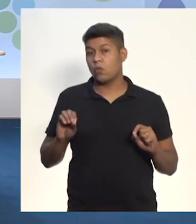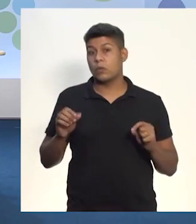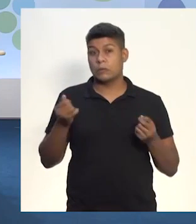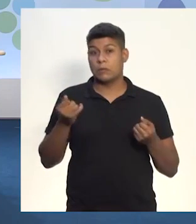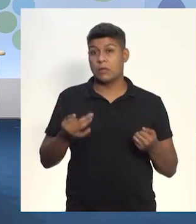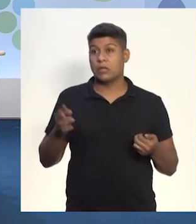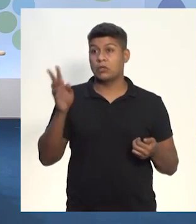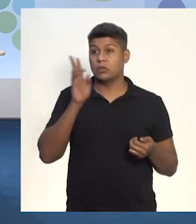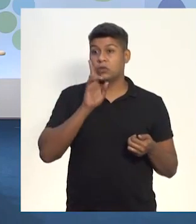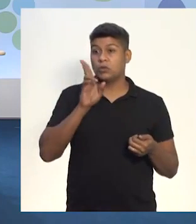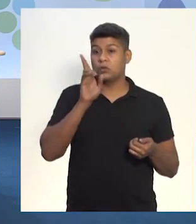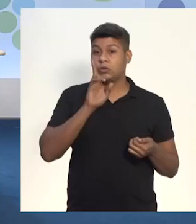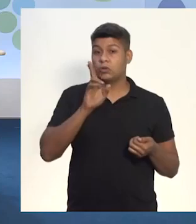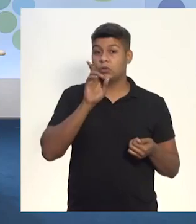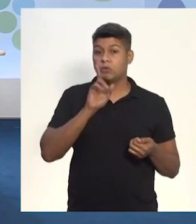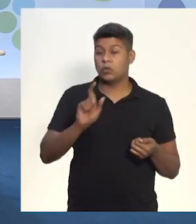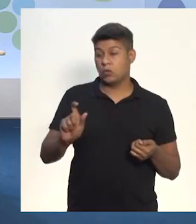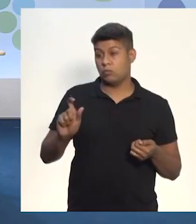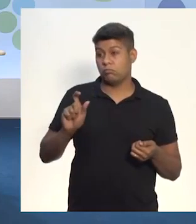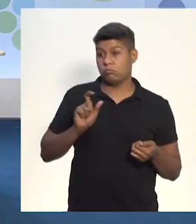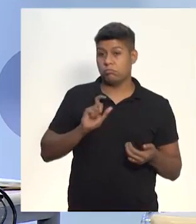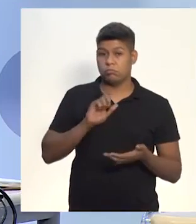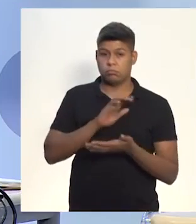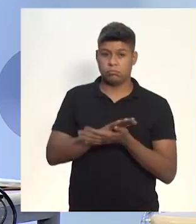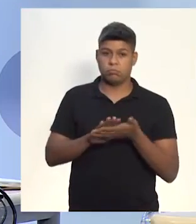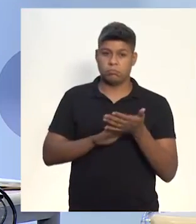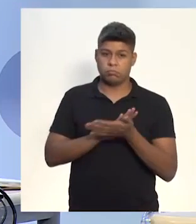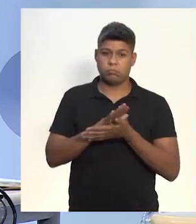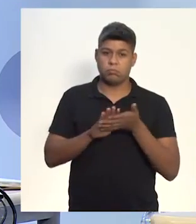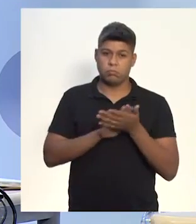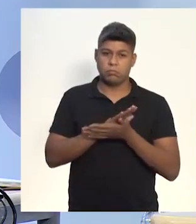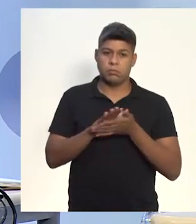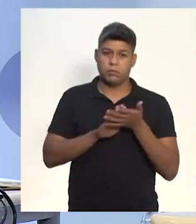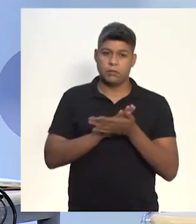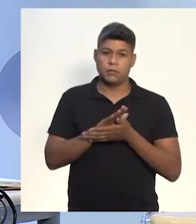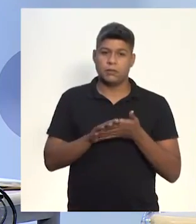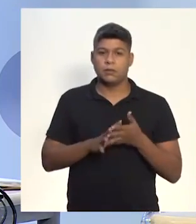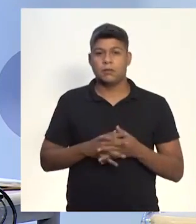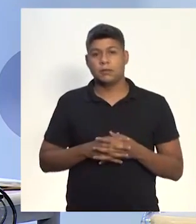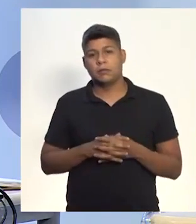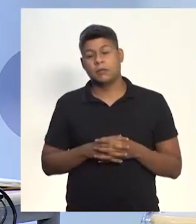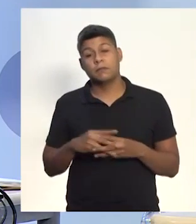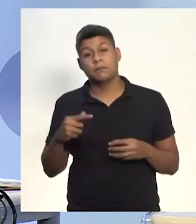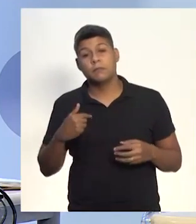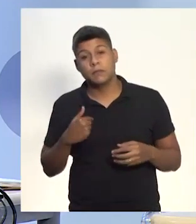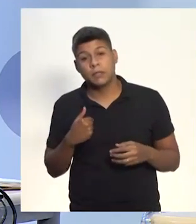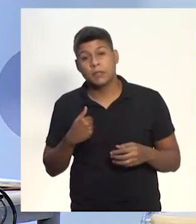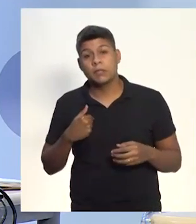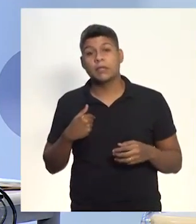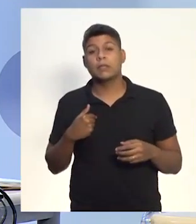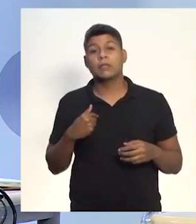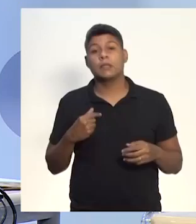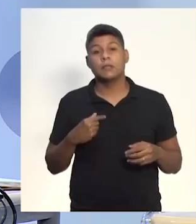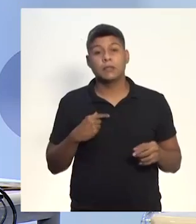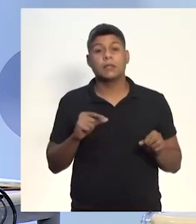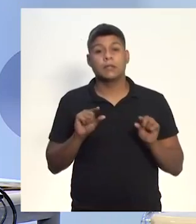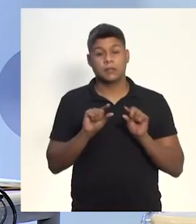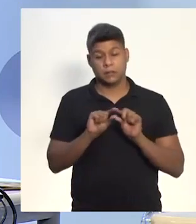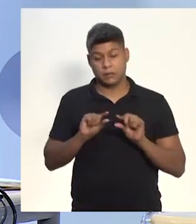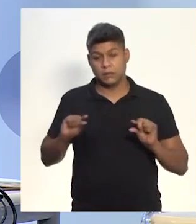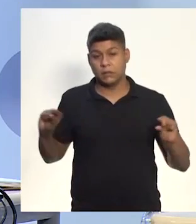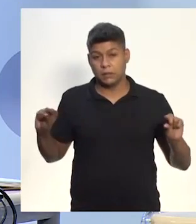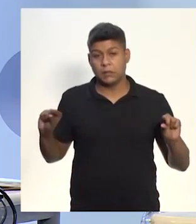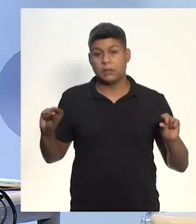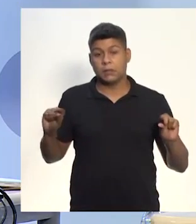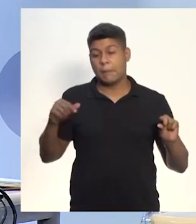só sob as minhas palavras, que são muito pobres, né, perto das dele, eu trouxe, então, um trechinho, né,